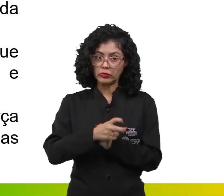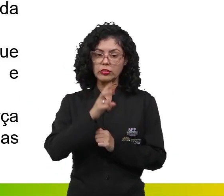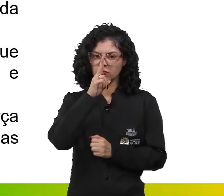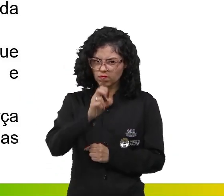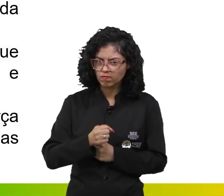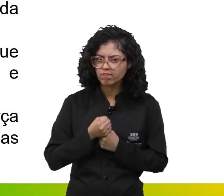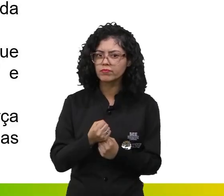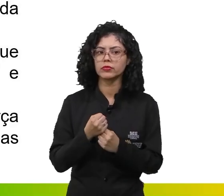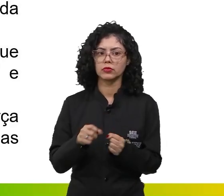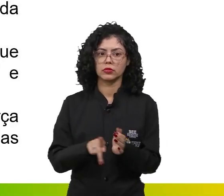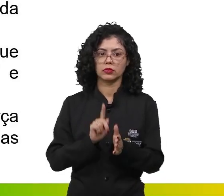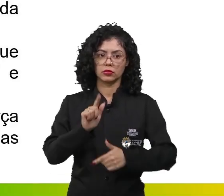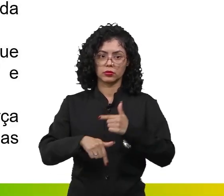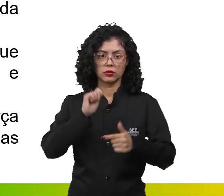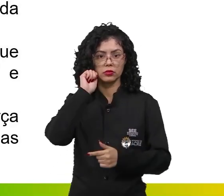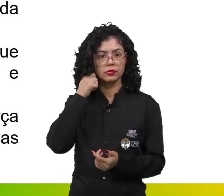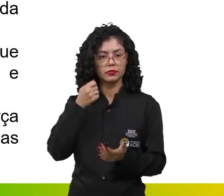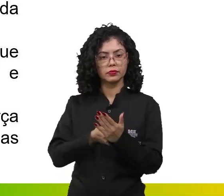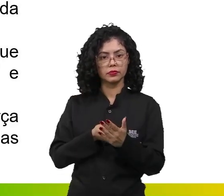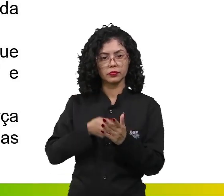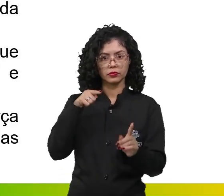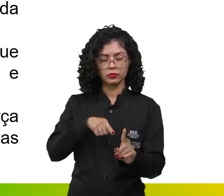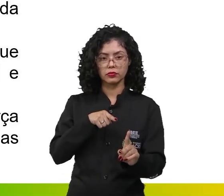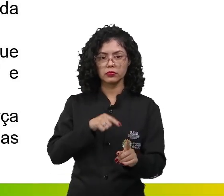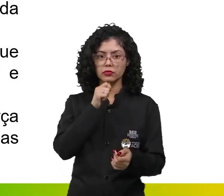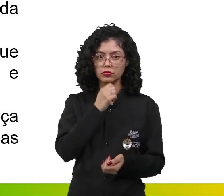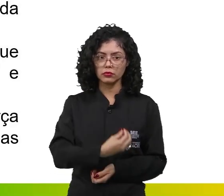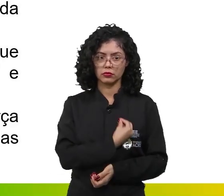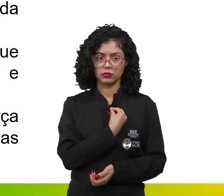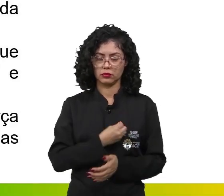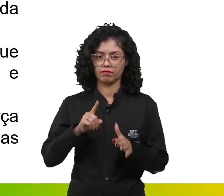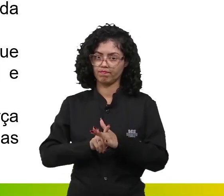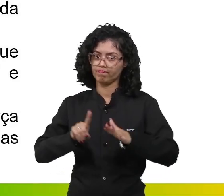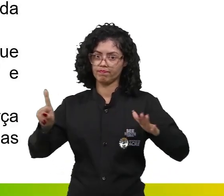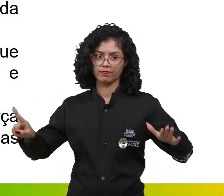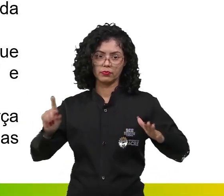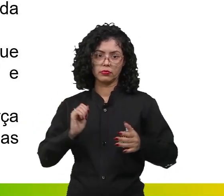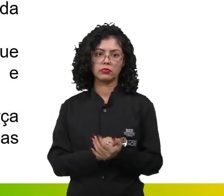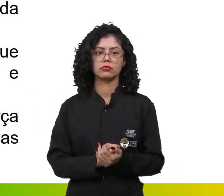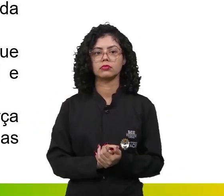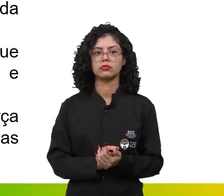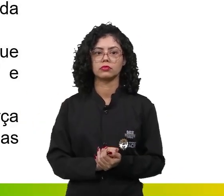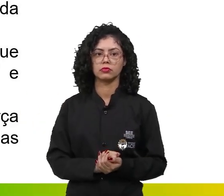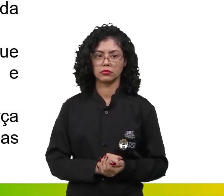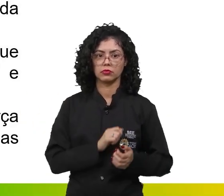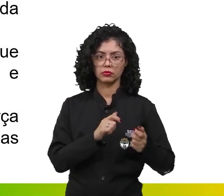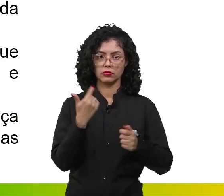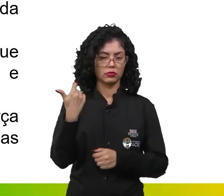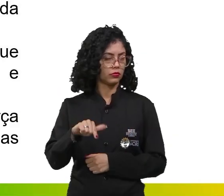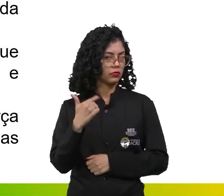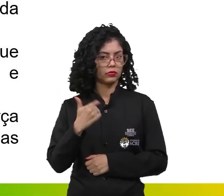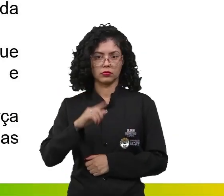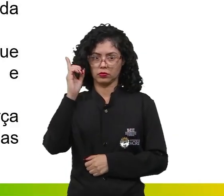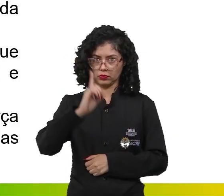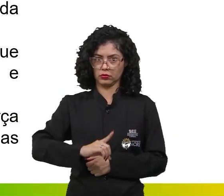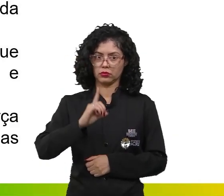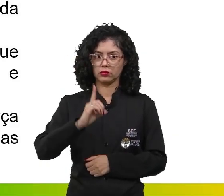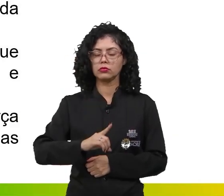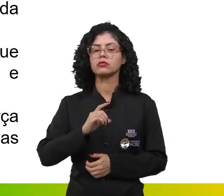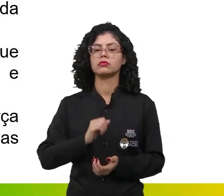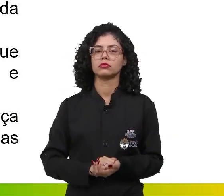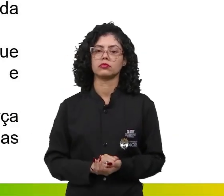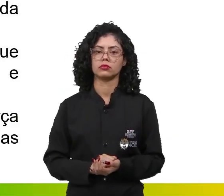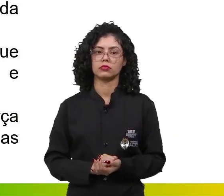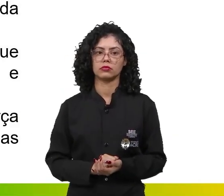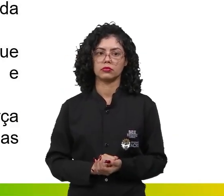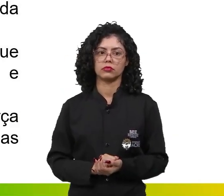força de trabalho negra, obrigada a viver em áreas segregadas, guetos e bantustões. Um exemplo que eu trouxe para vocês foram